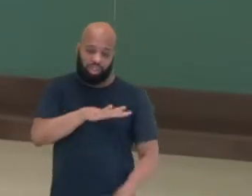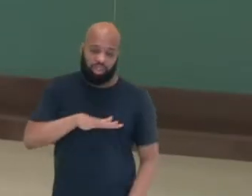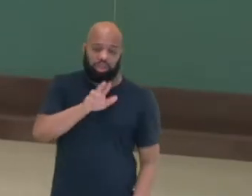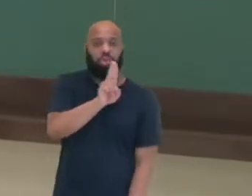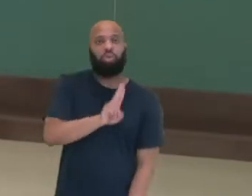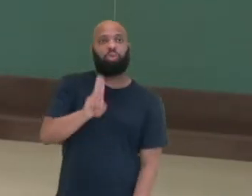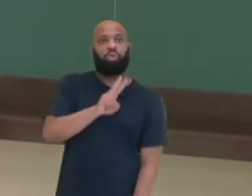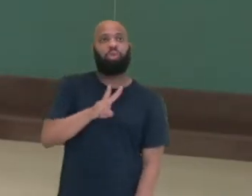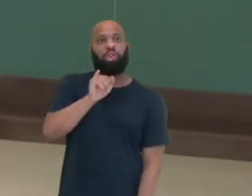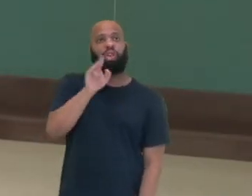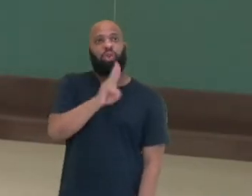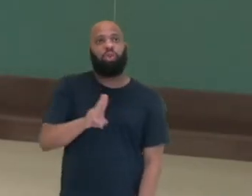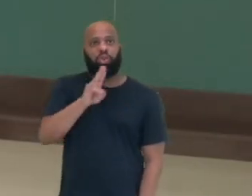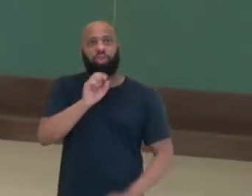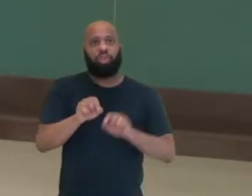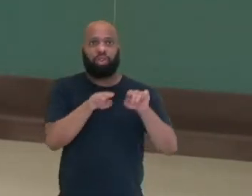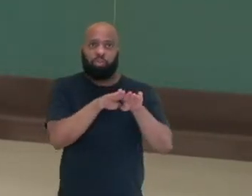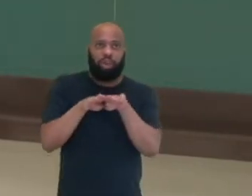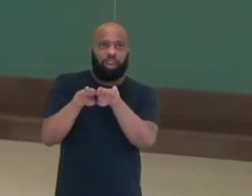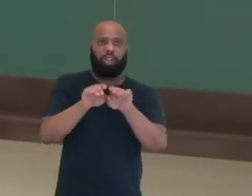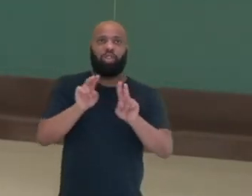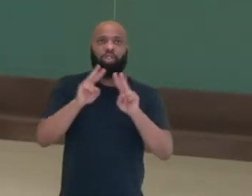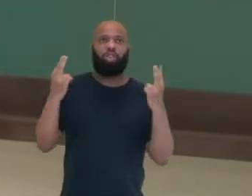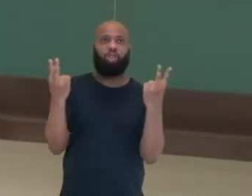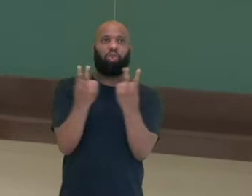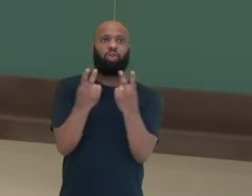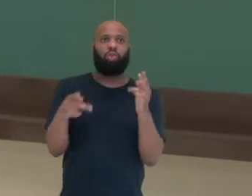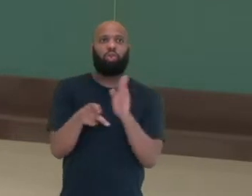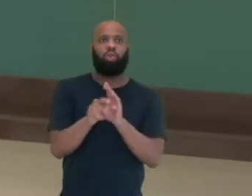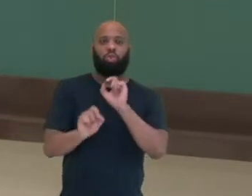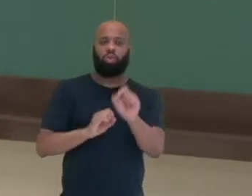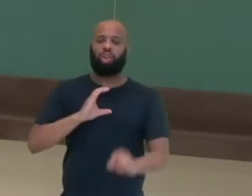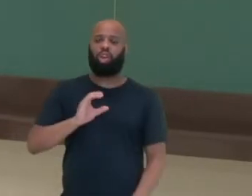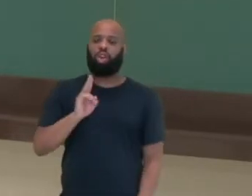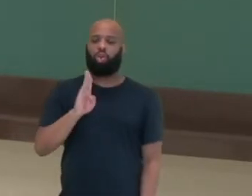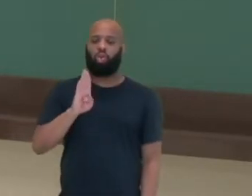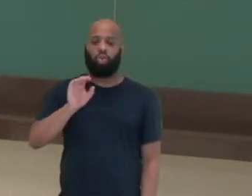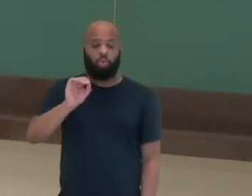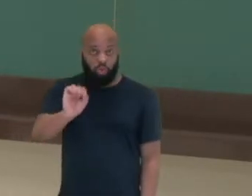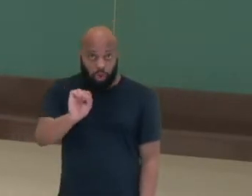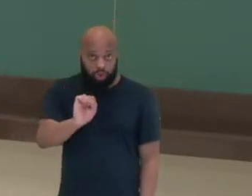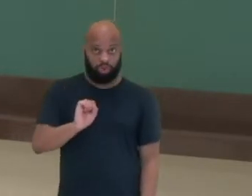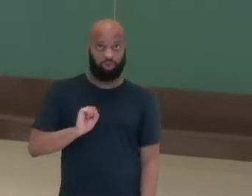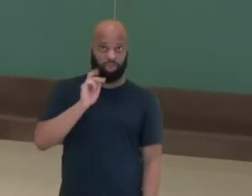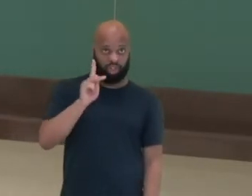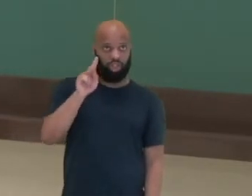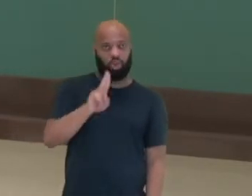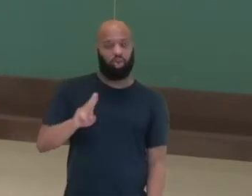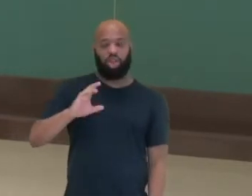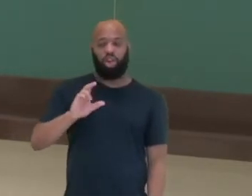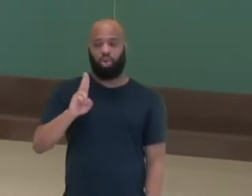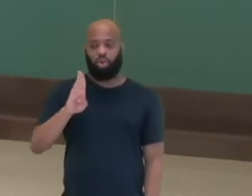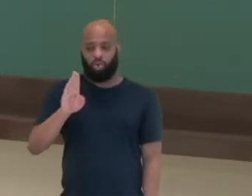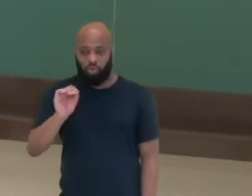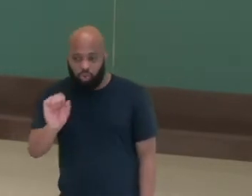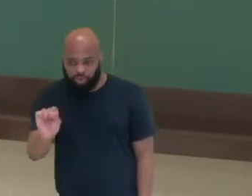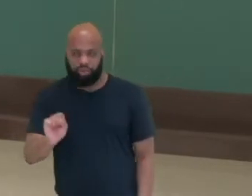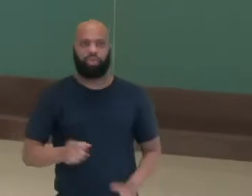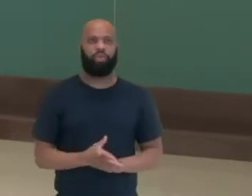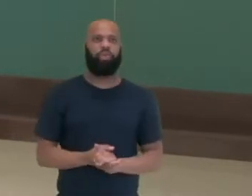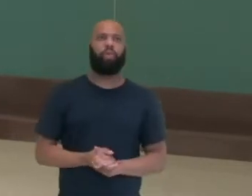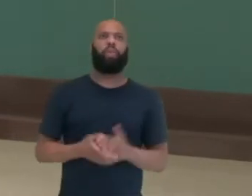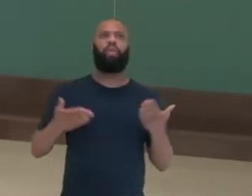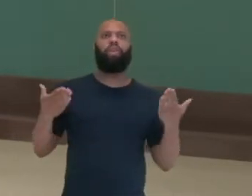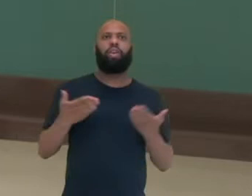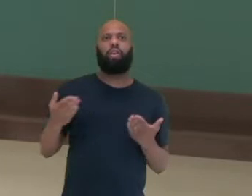ocupado, usaremos como padrão o volume de cubos, tá bom? Então, dos cubinhos, beleza? Então, tá bom.